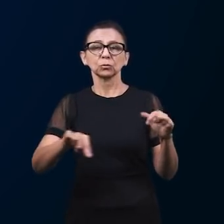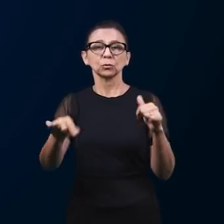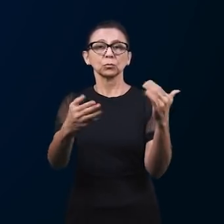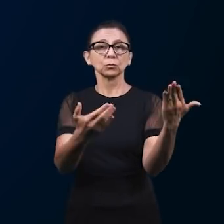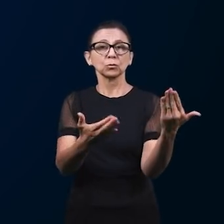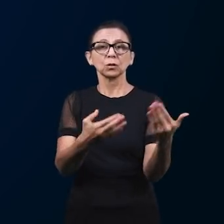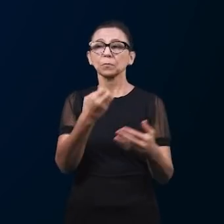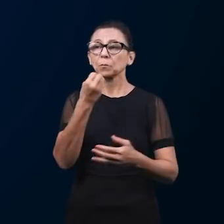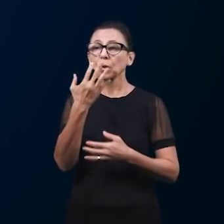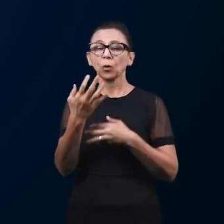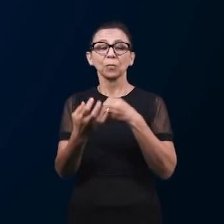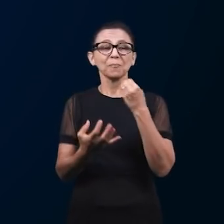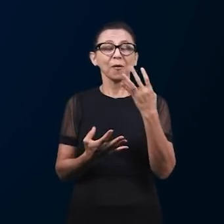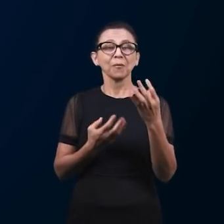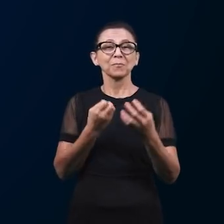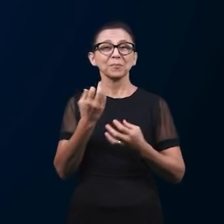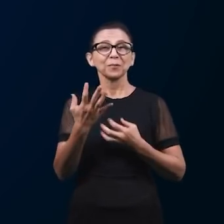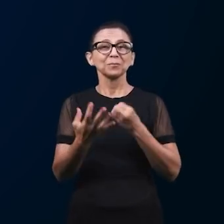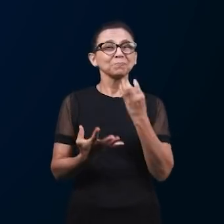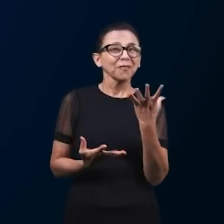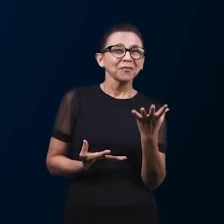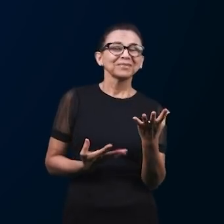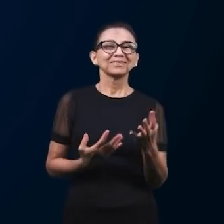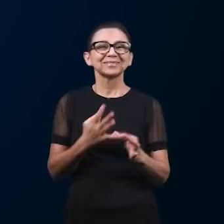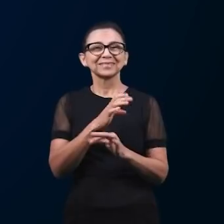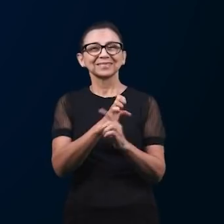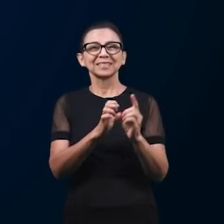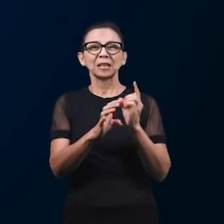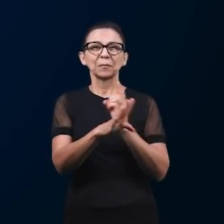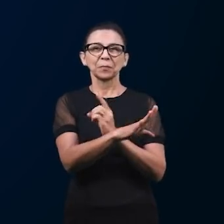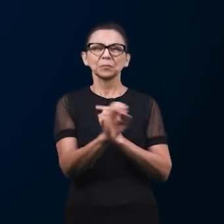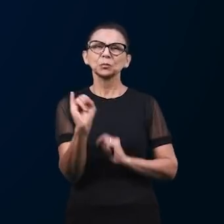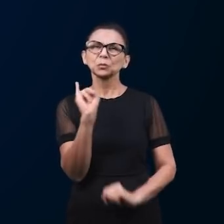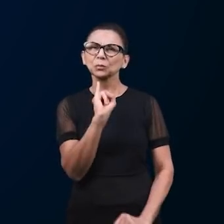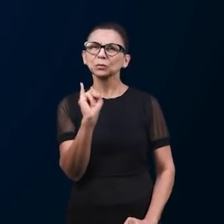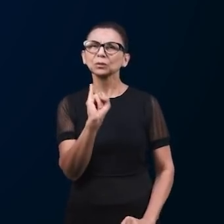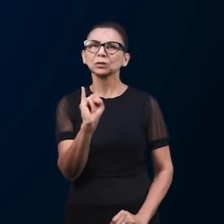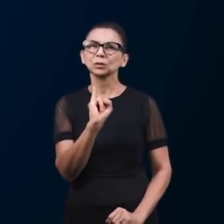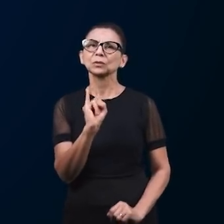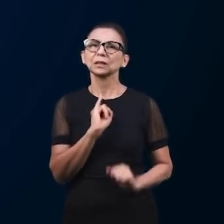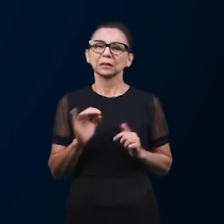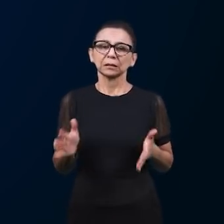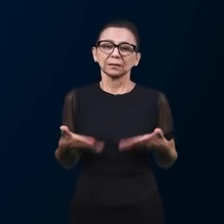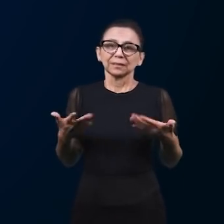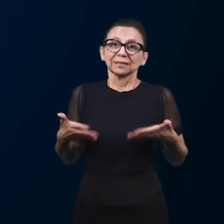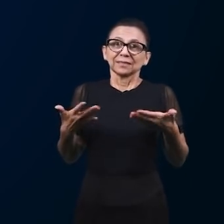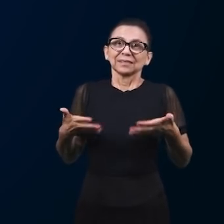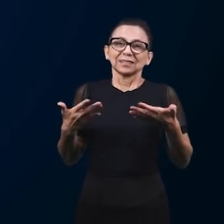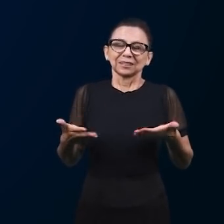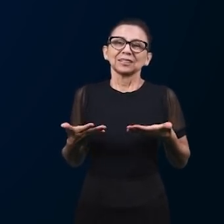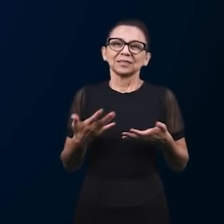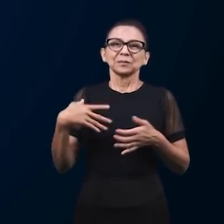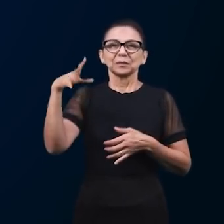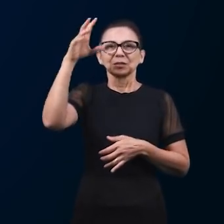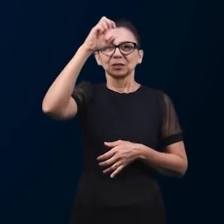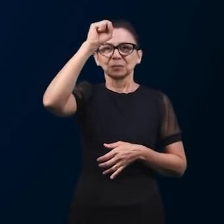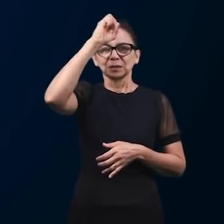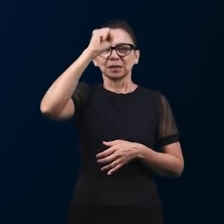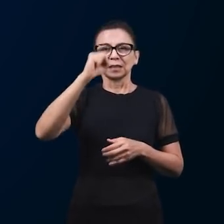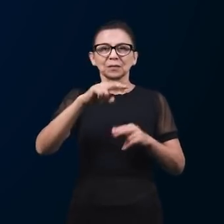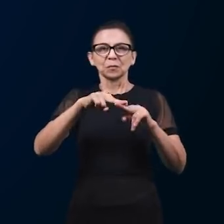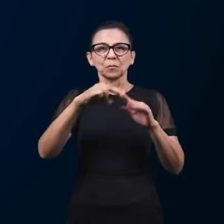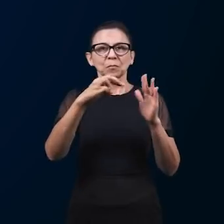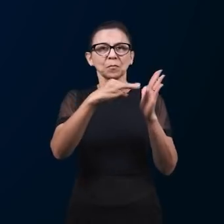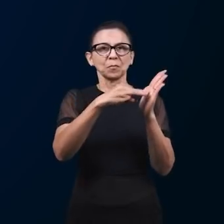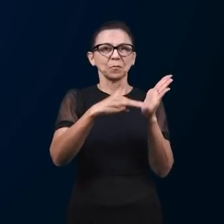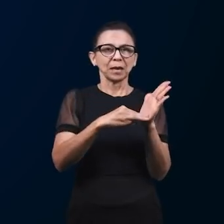foram unânimes em afirmar que os ensinamentos da Escola Bíblica têm sido extremamente úteis ao proporcionar um estímulo e uma oportunidade inédita de